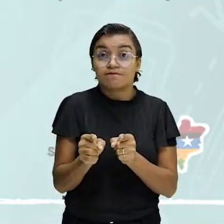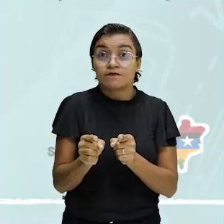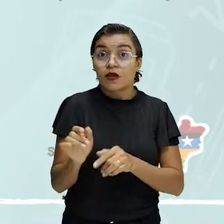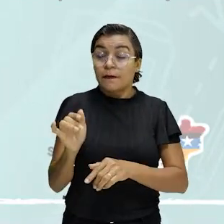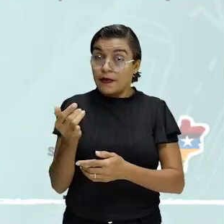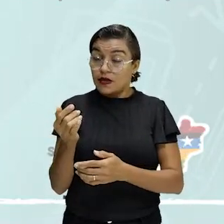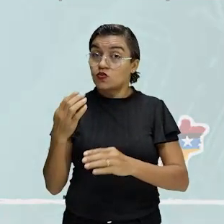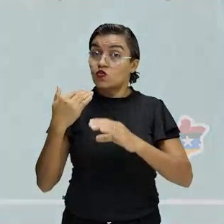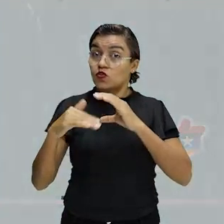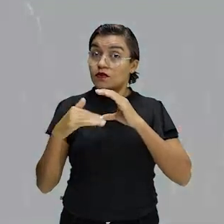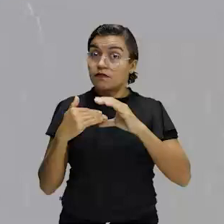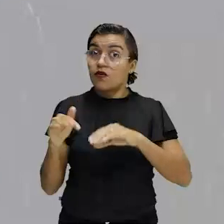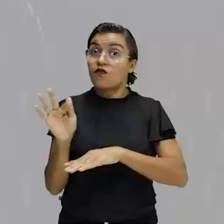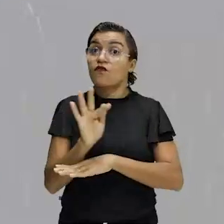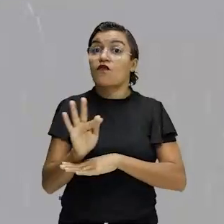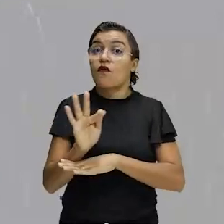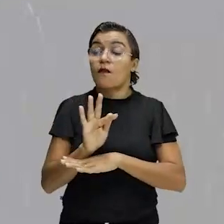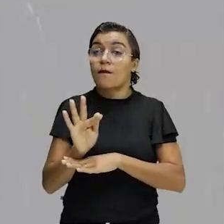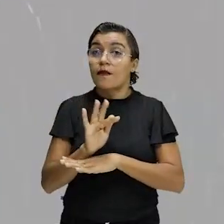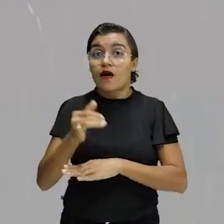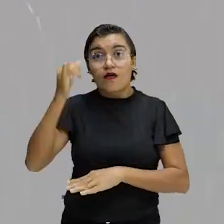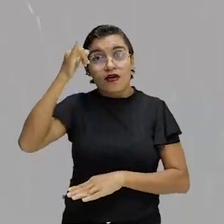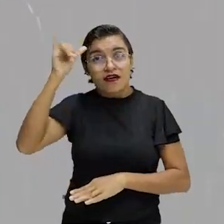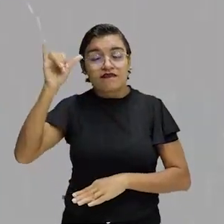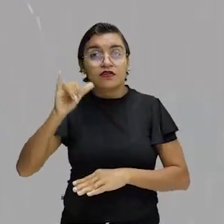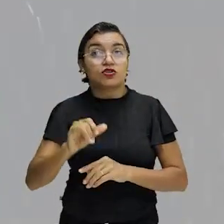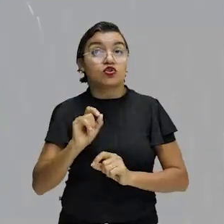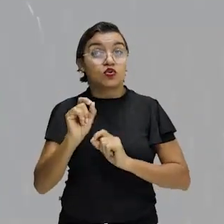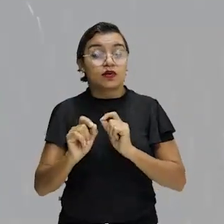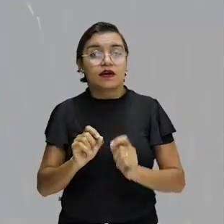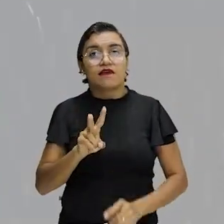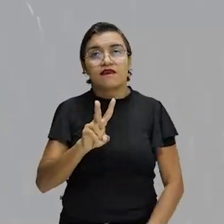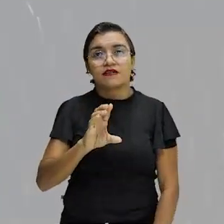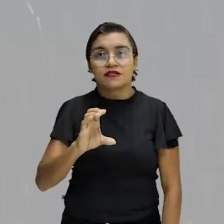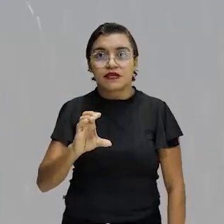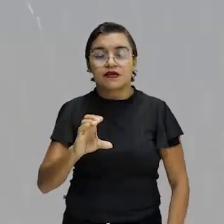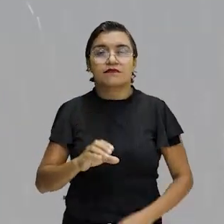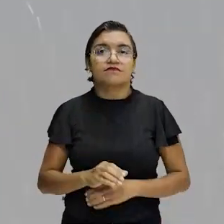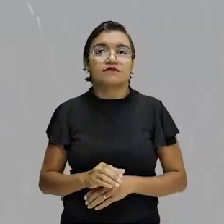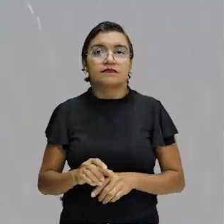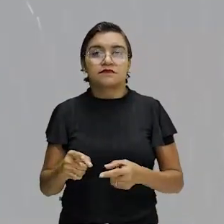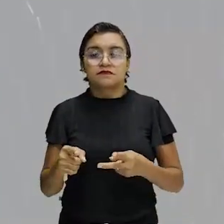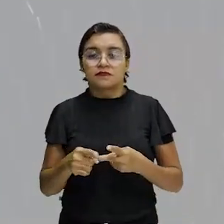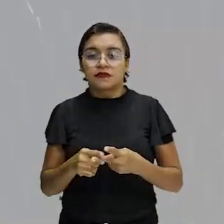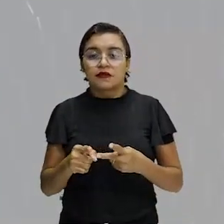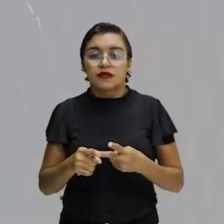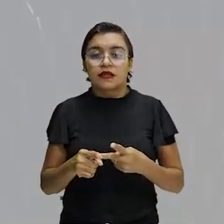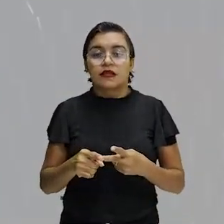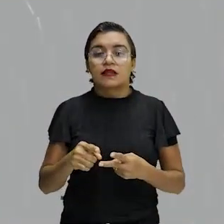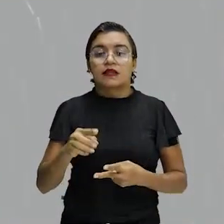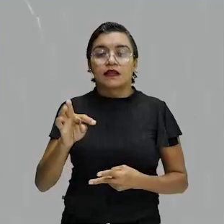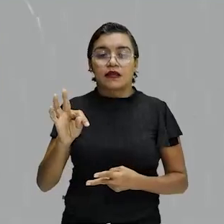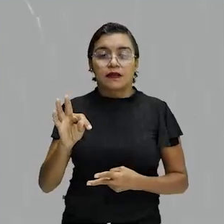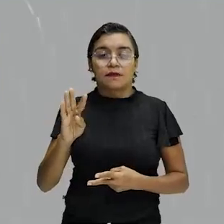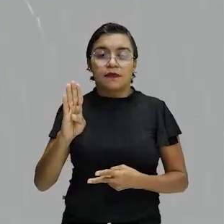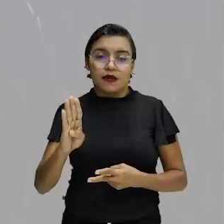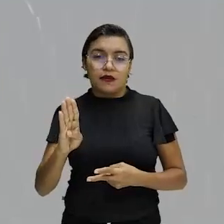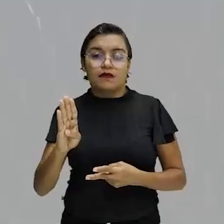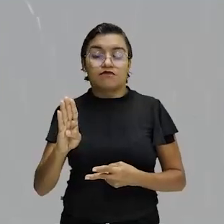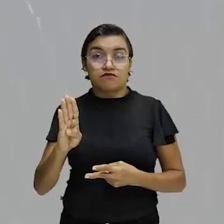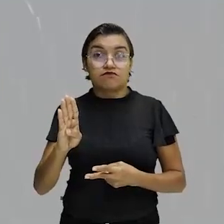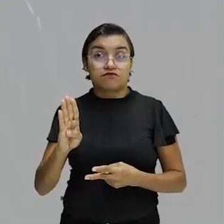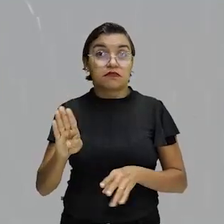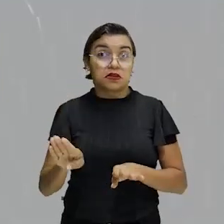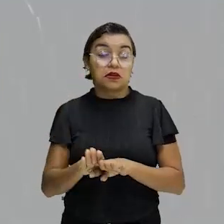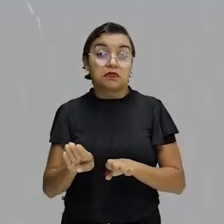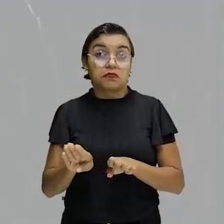formal, evite usar abreviações como VC, TB, PQ, de porquê. O uso de